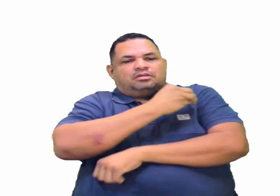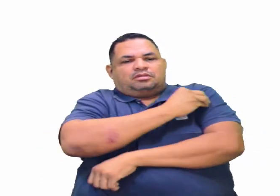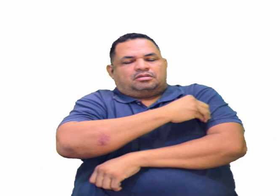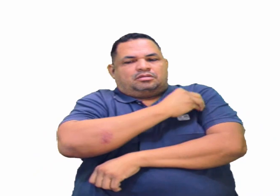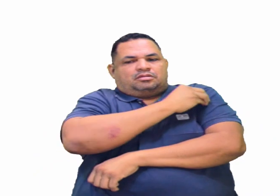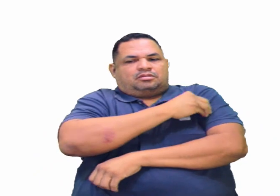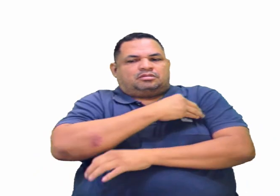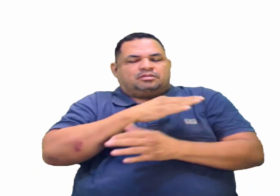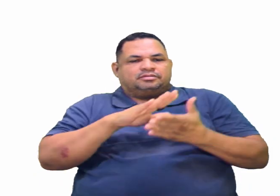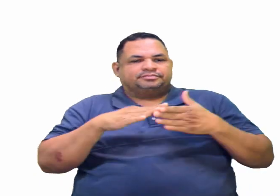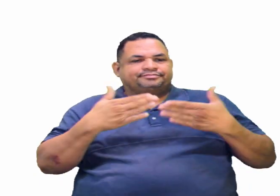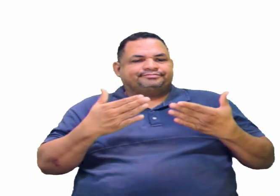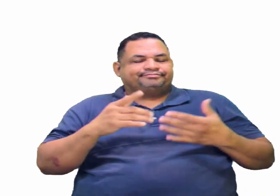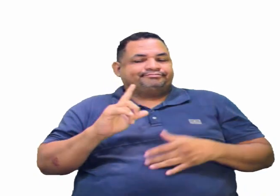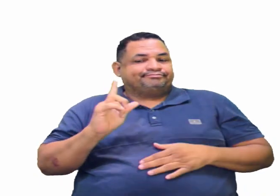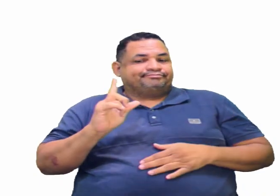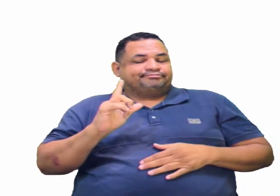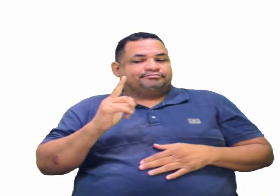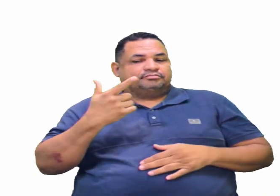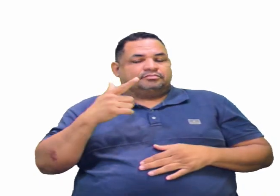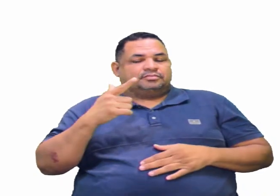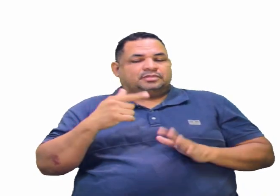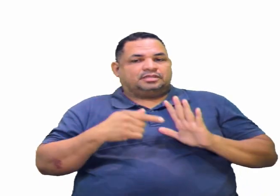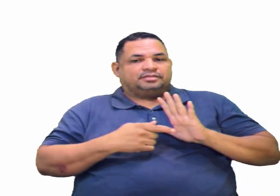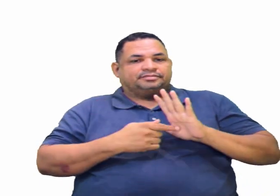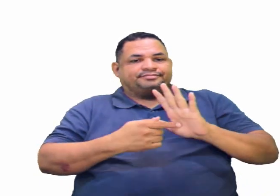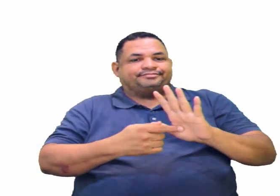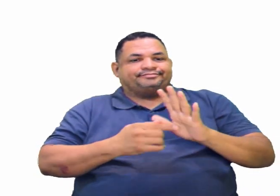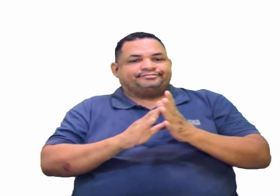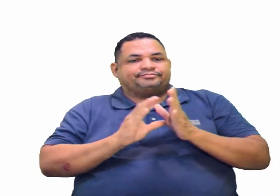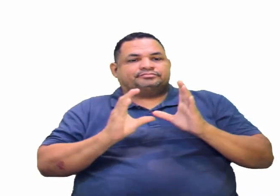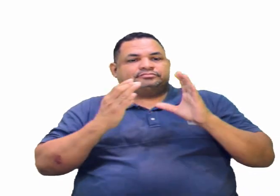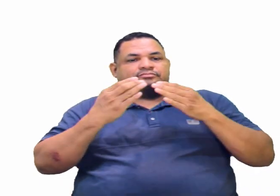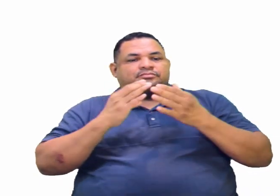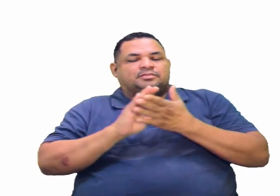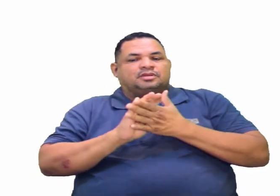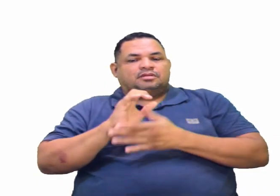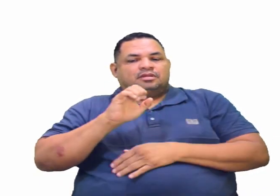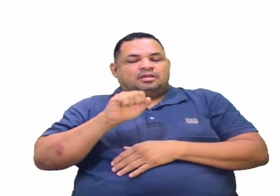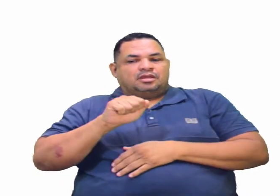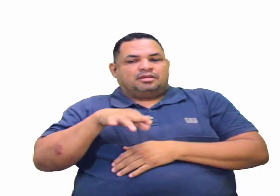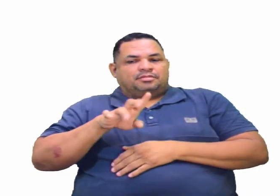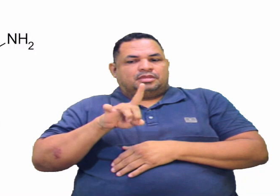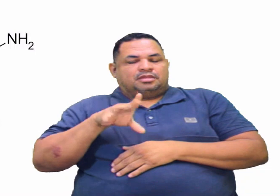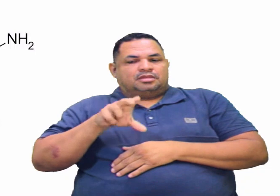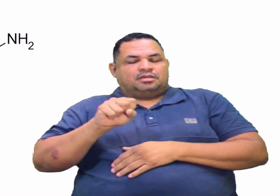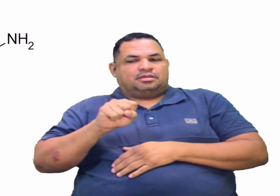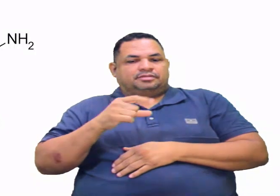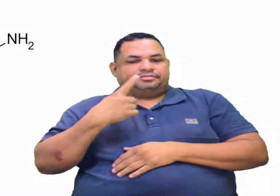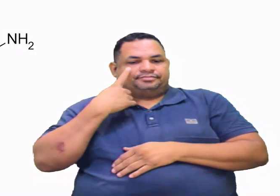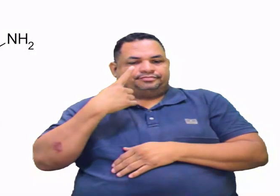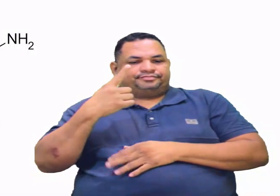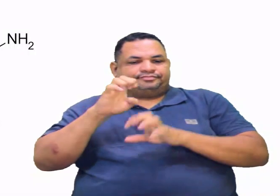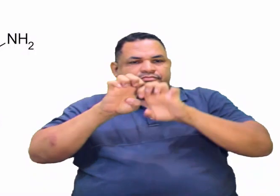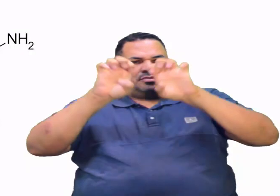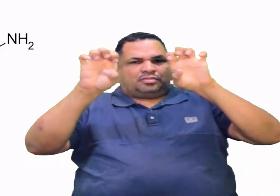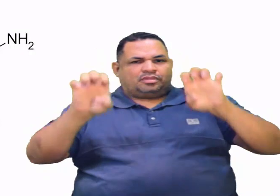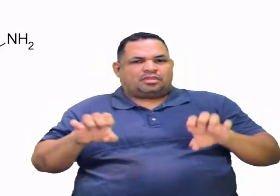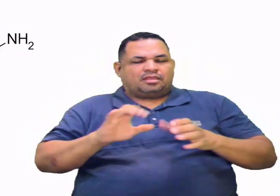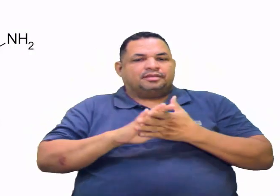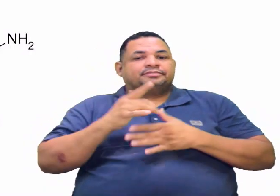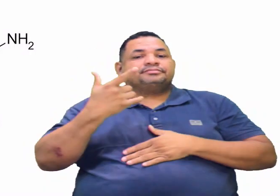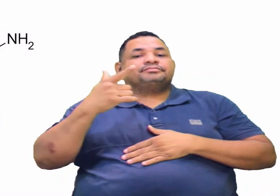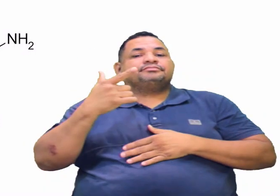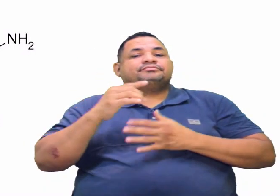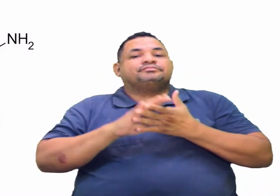já falamos que não há a presença de grupos amidas, né? Olha lá nas estruturas. Não